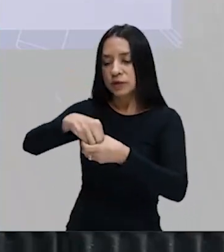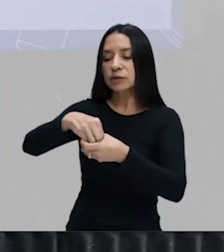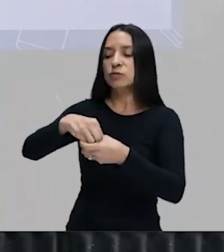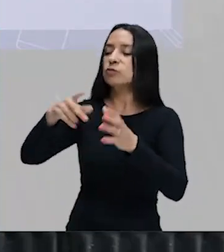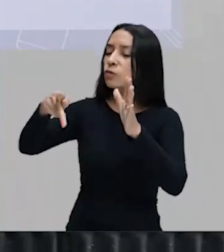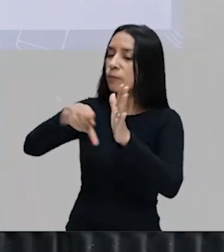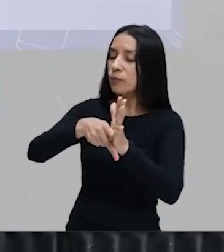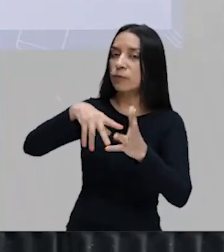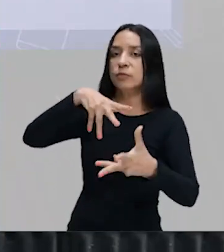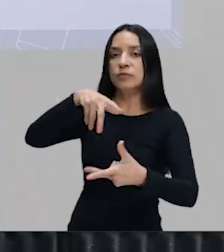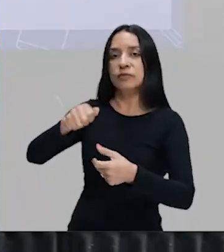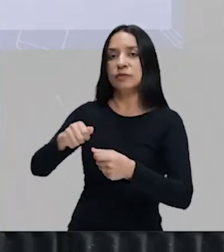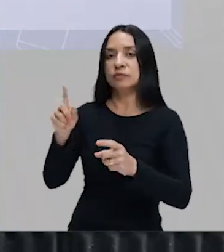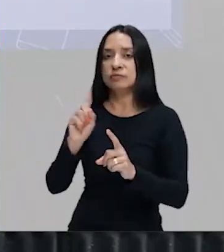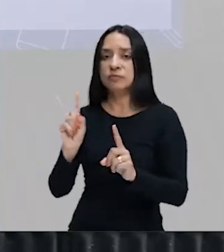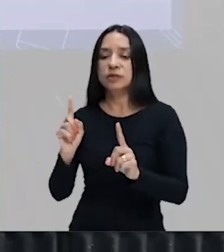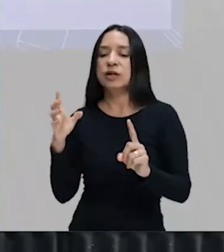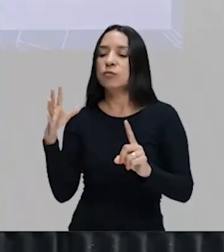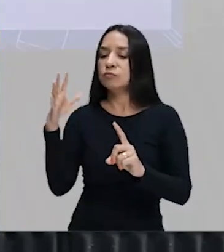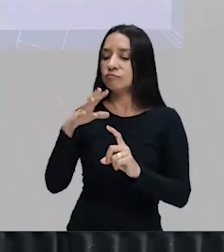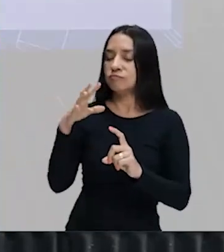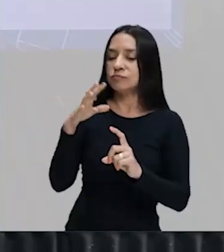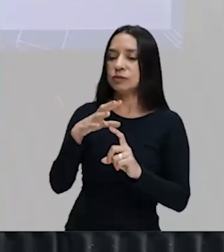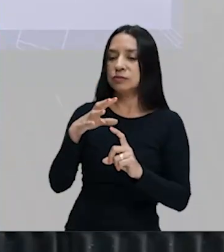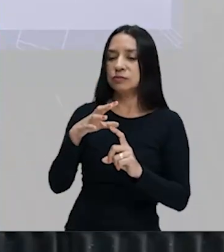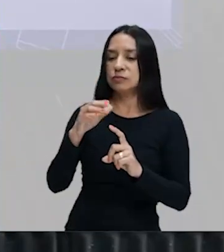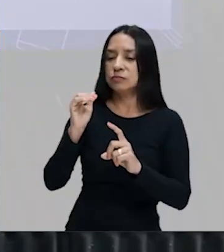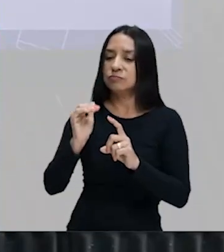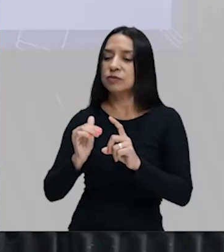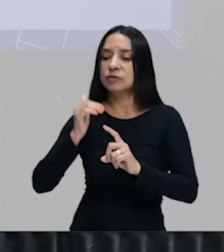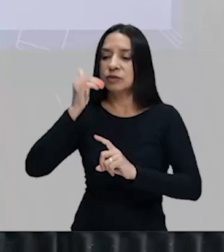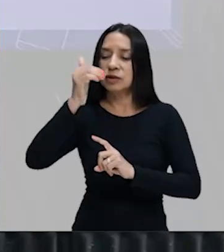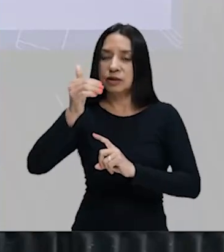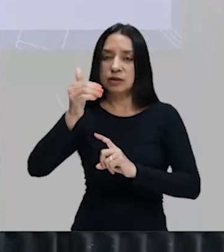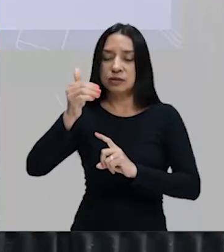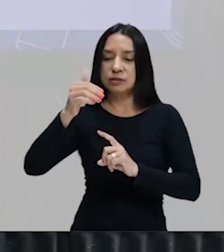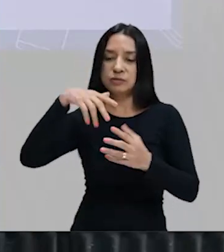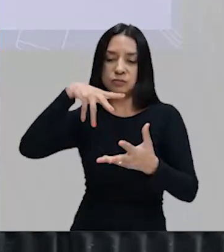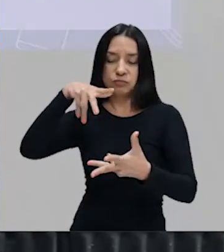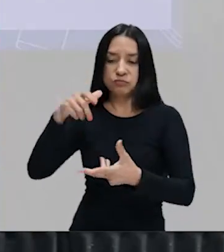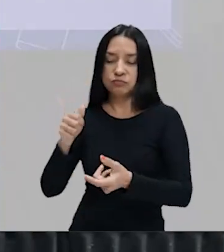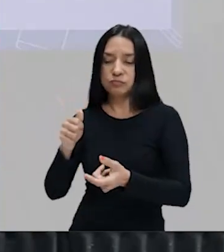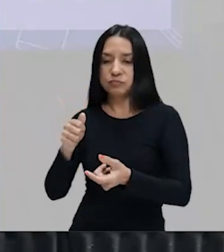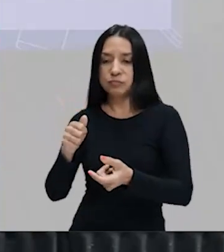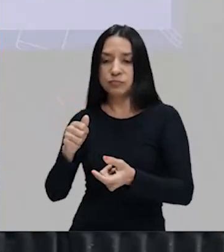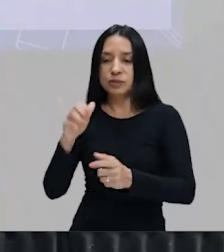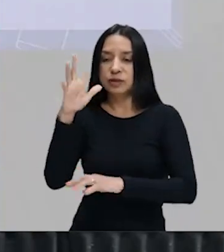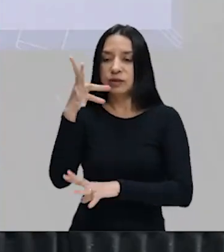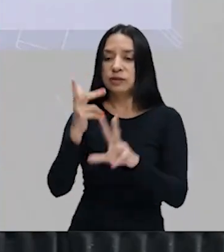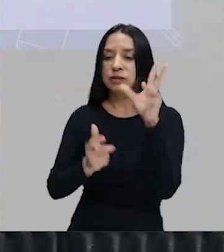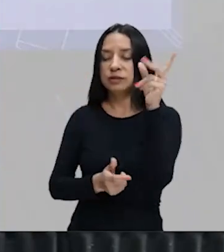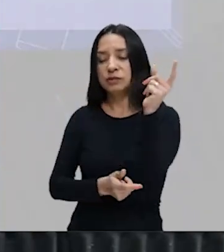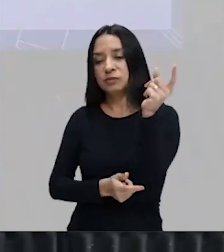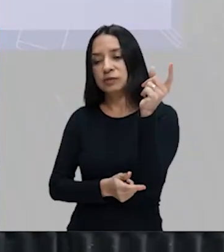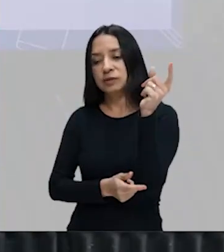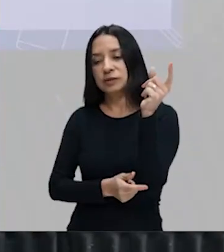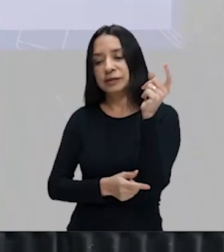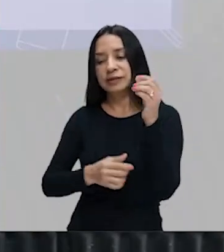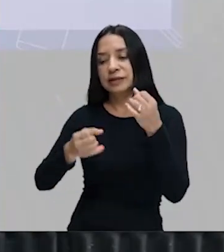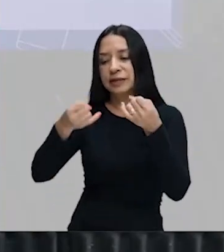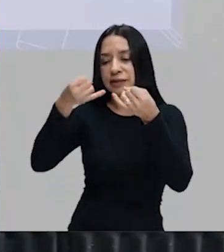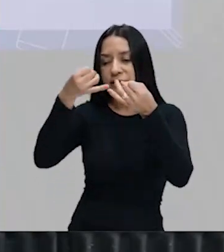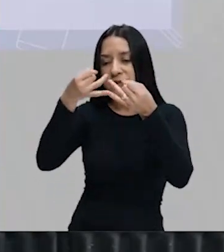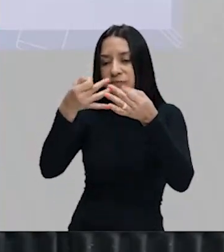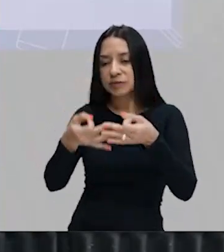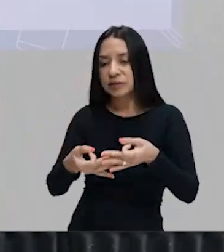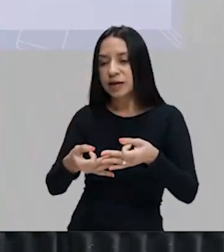no mito, ou seja, para além dele. Correto? Perfeito? A natureza é explicada pela própria natureza e